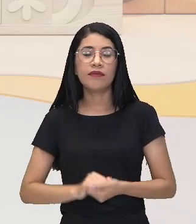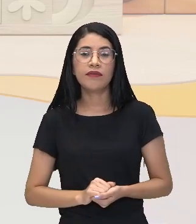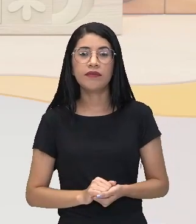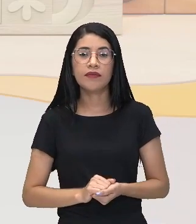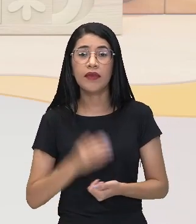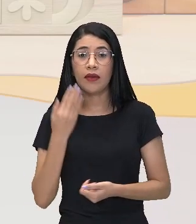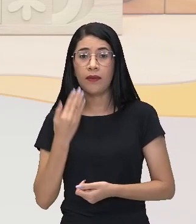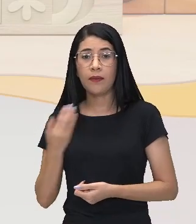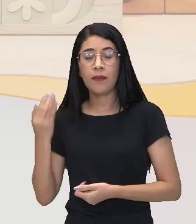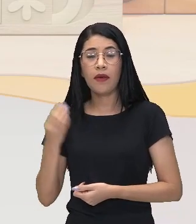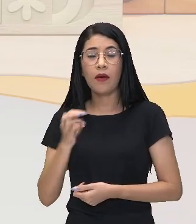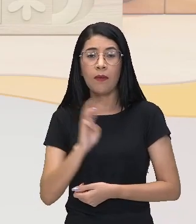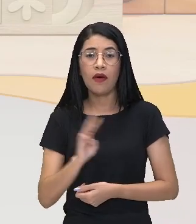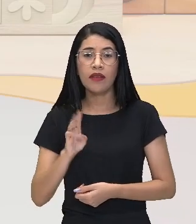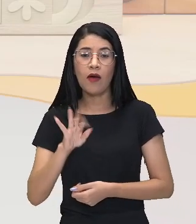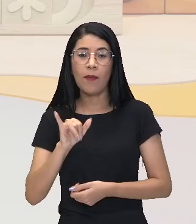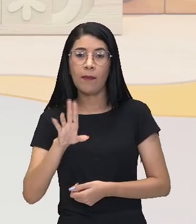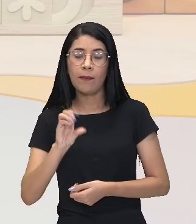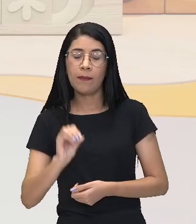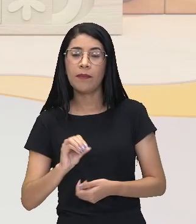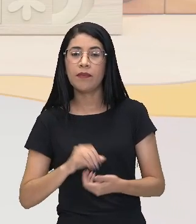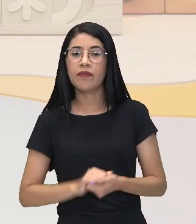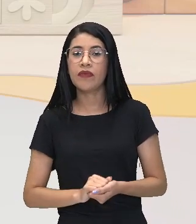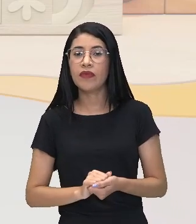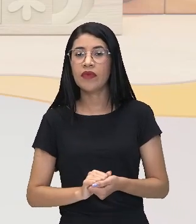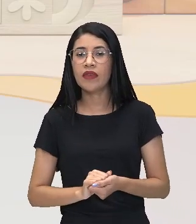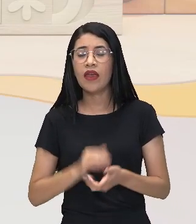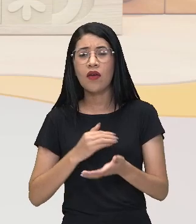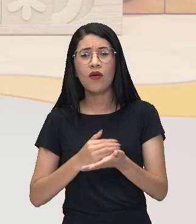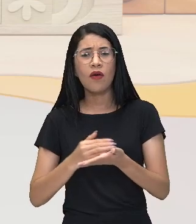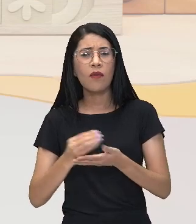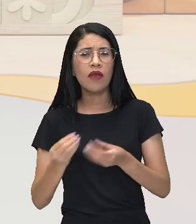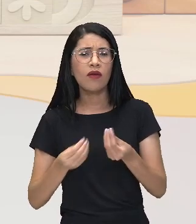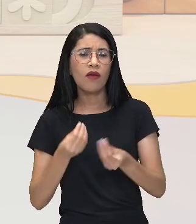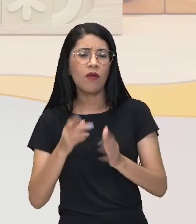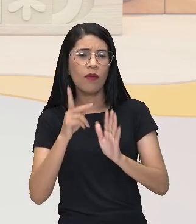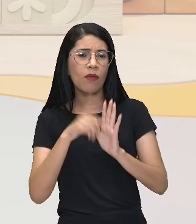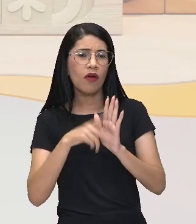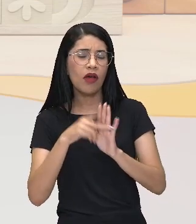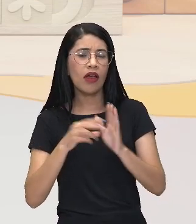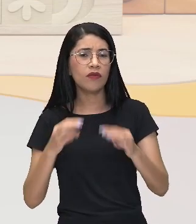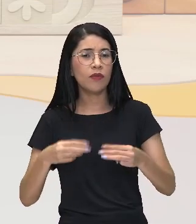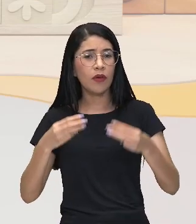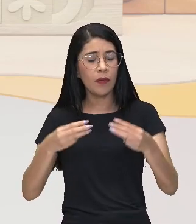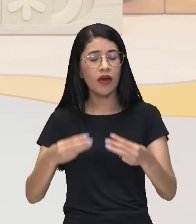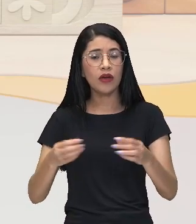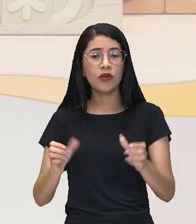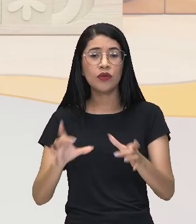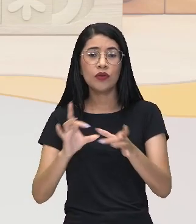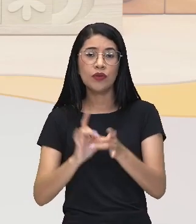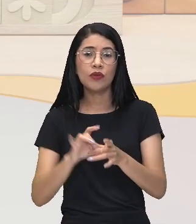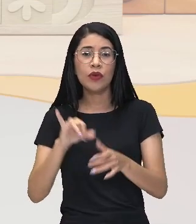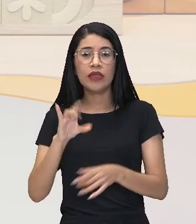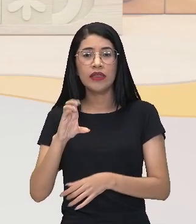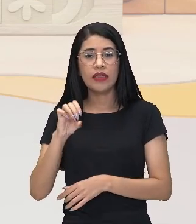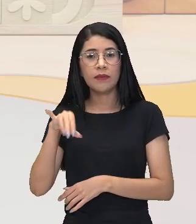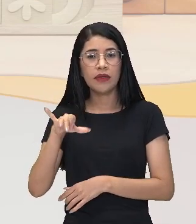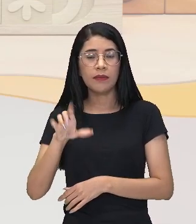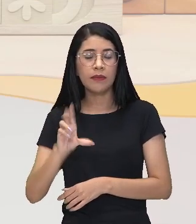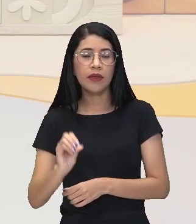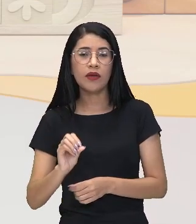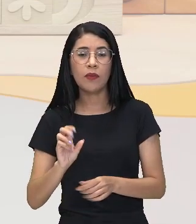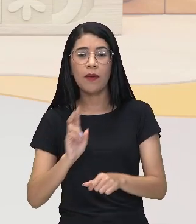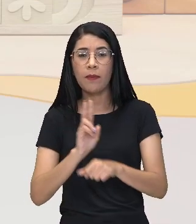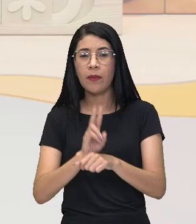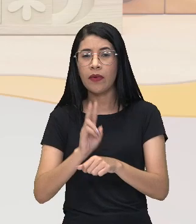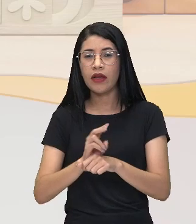o Portal Bio. Uma iniciativa do Ministério do Meio Ambiente e do Instituto Chico Mendes de Conservação da